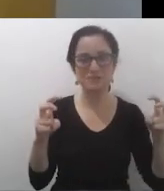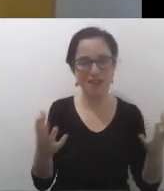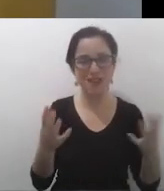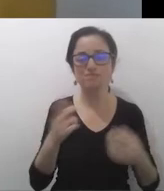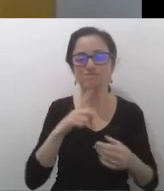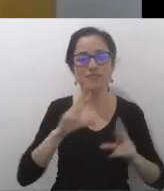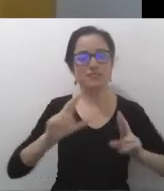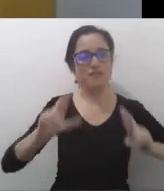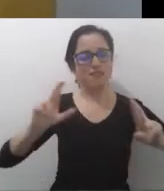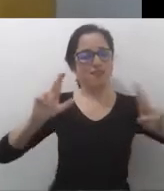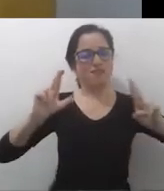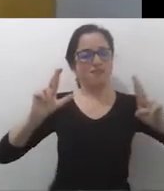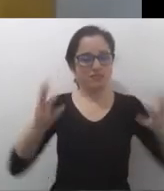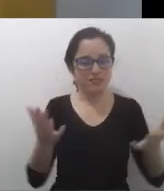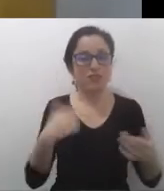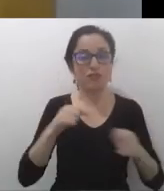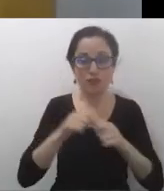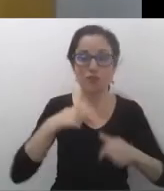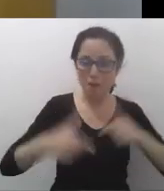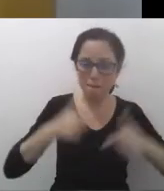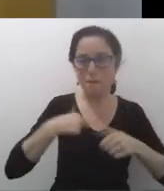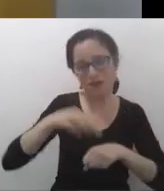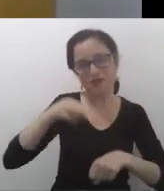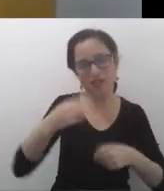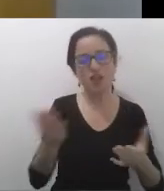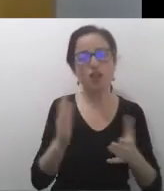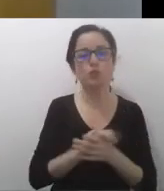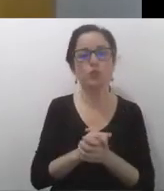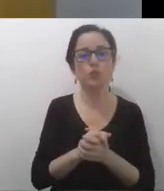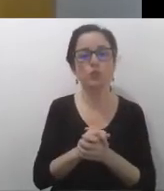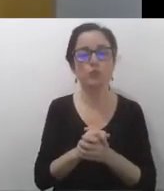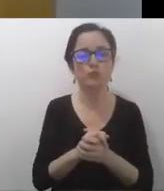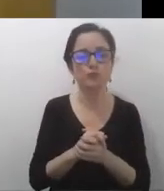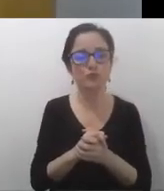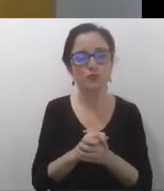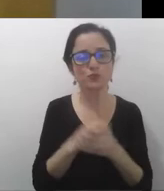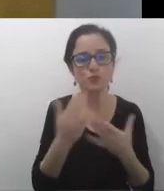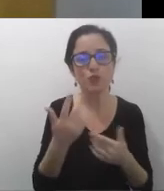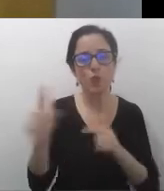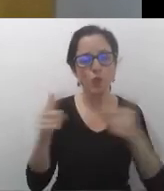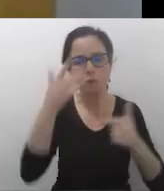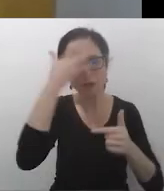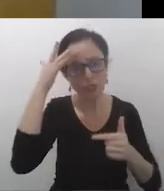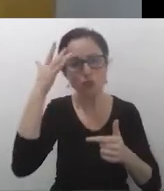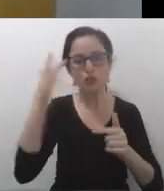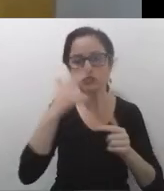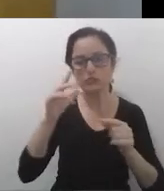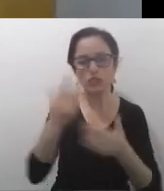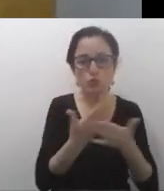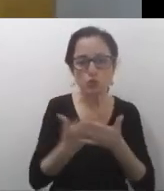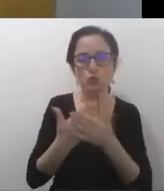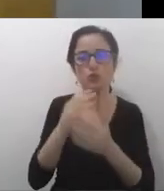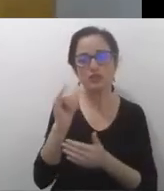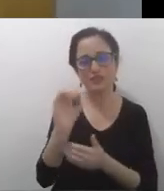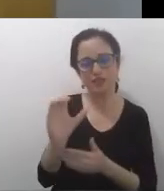do MASP. E havia uma expectativa minha, então, quando eu fiz, voltando, né, quando eu fiz esse trabalho, de que outras pessoas